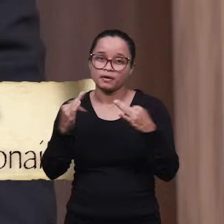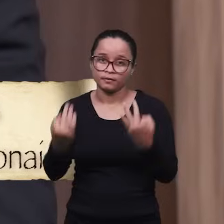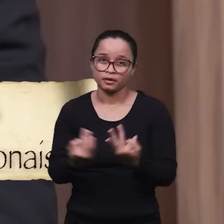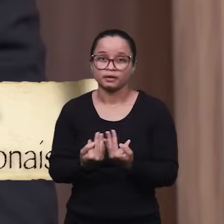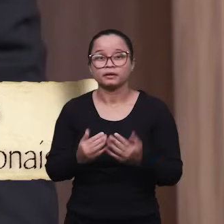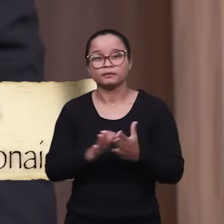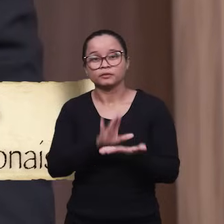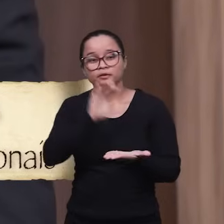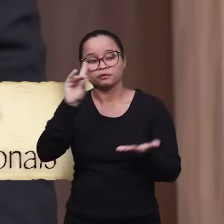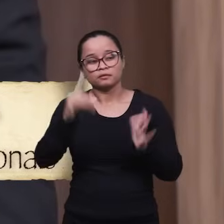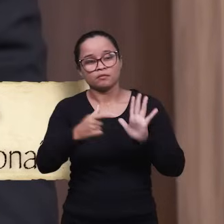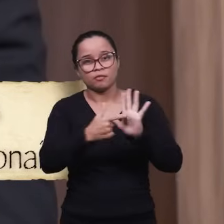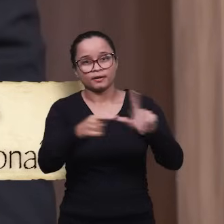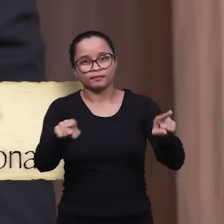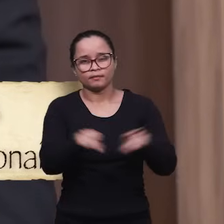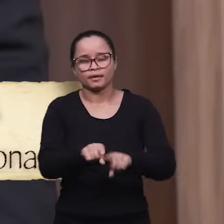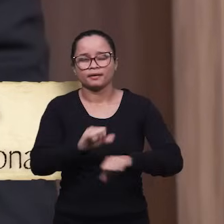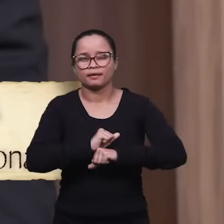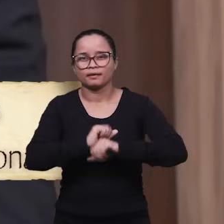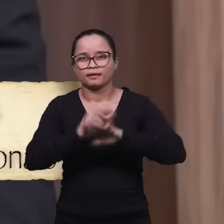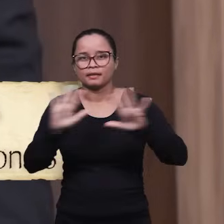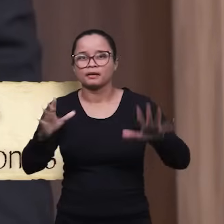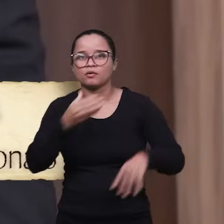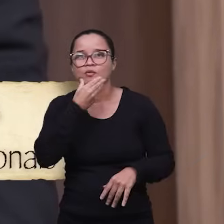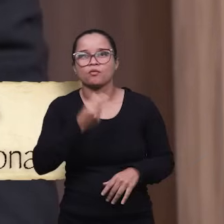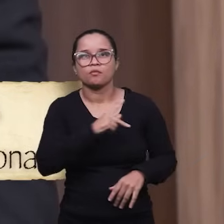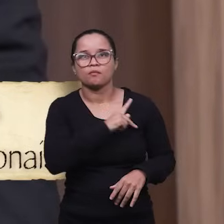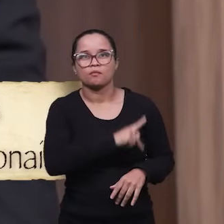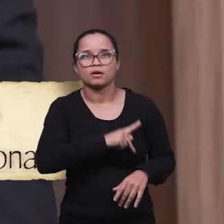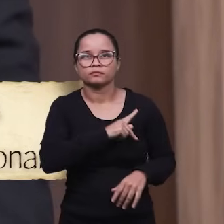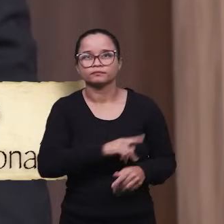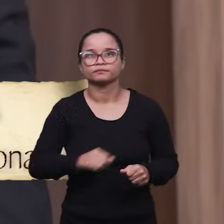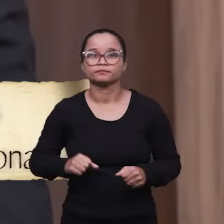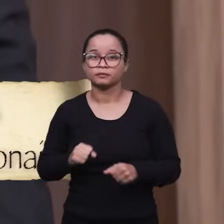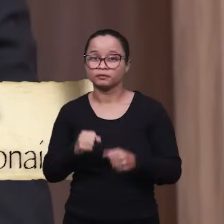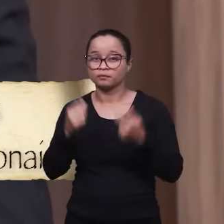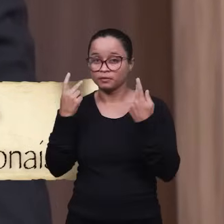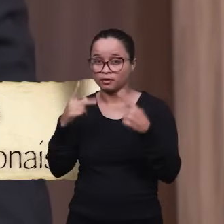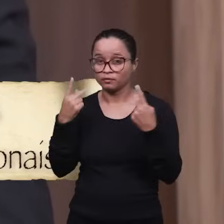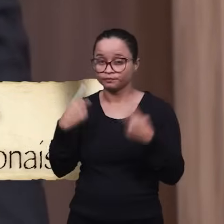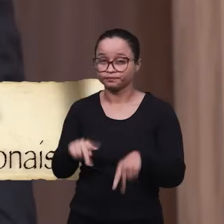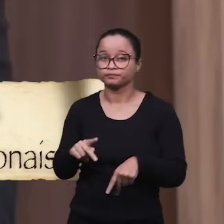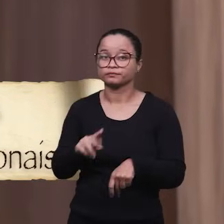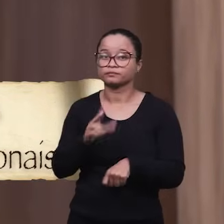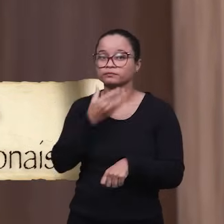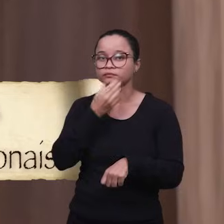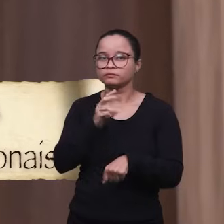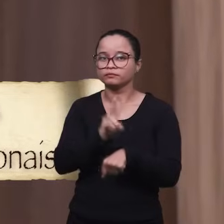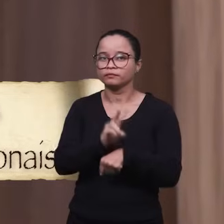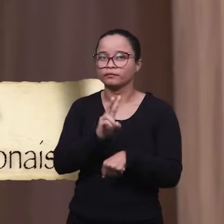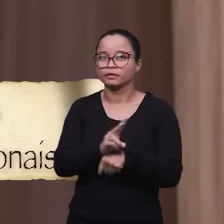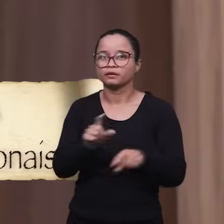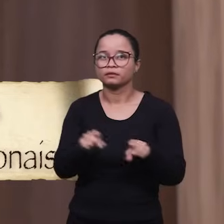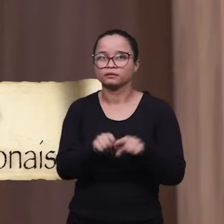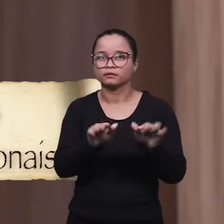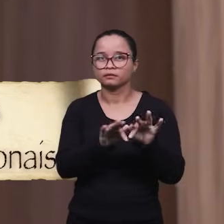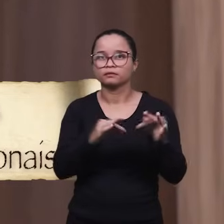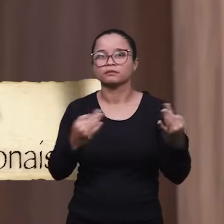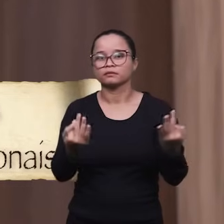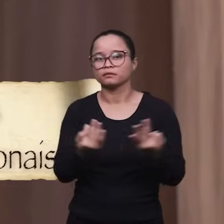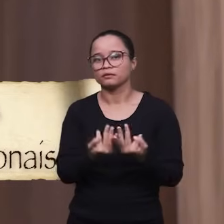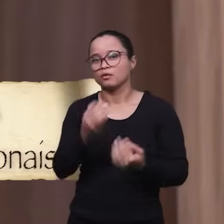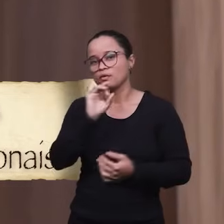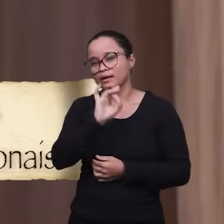de deixar claro que Paulo pregou ao carcereiro e à sua família. Então, quer dizer, cada um